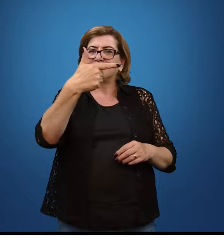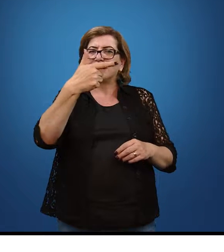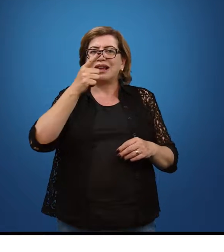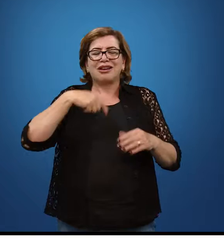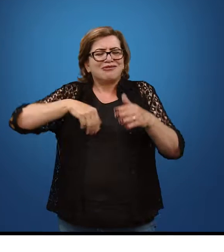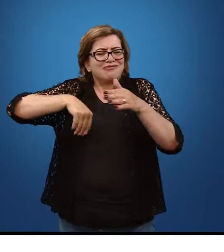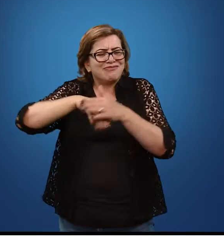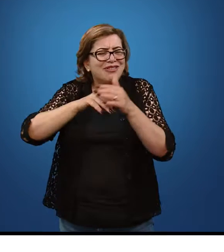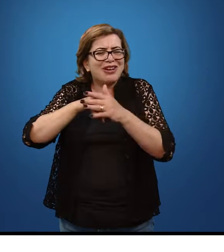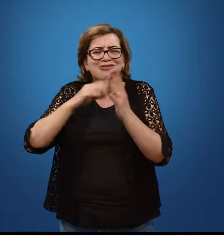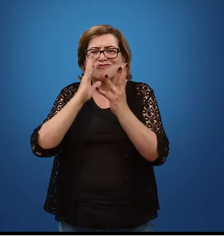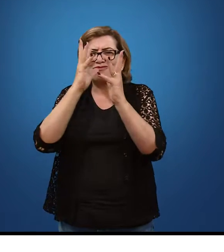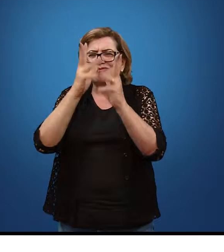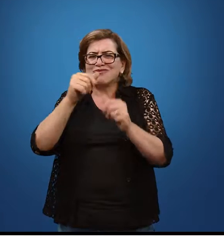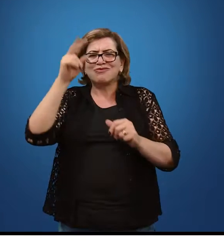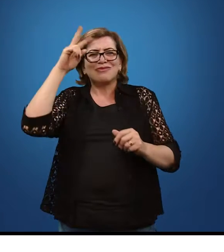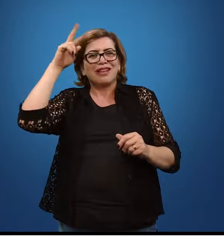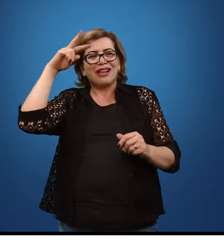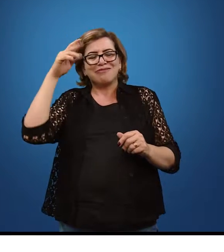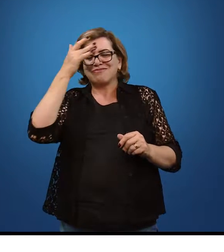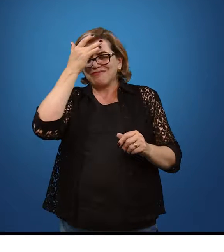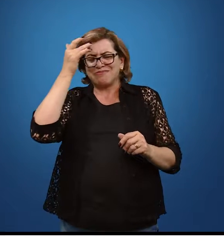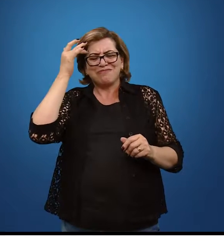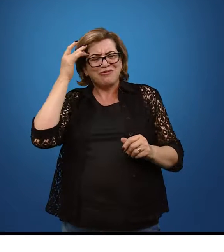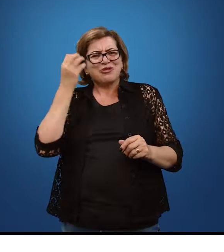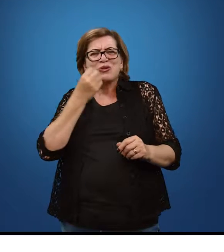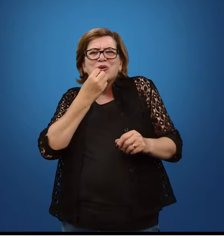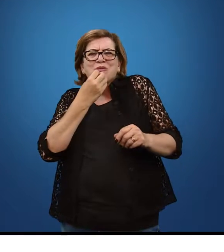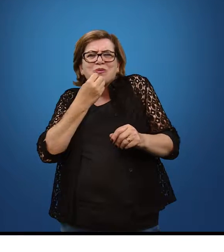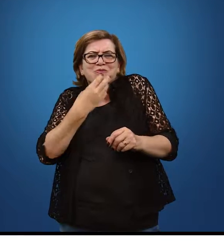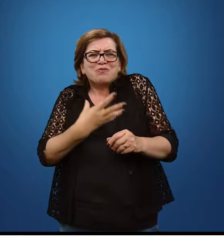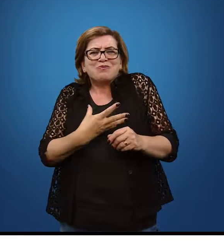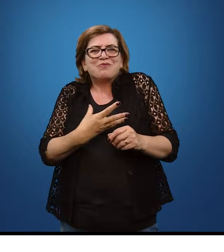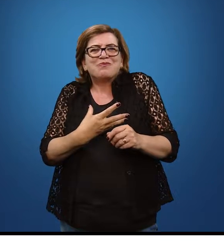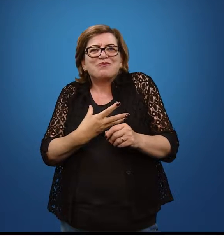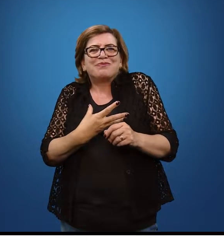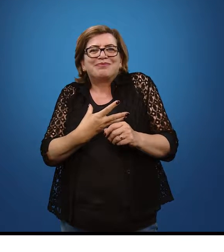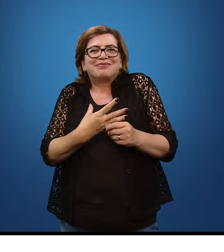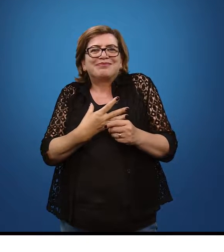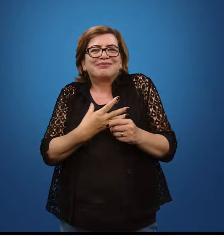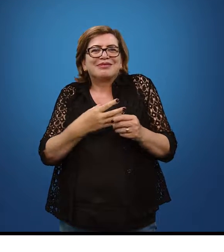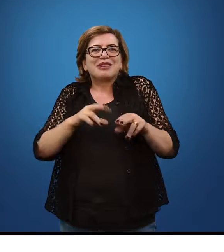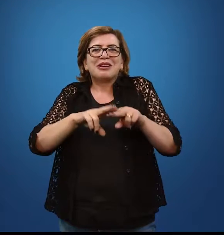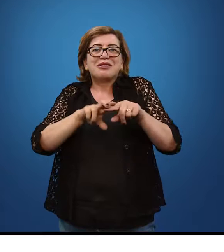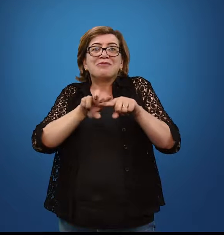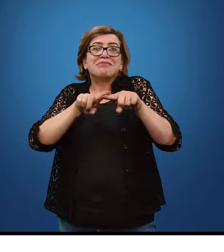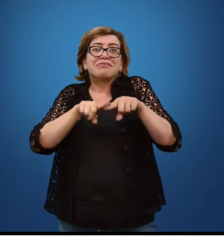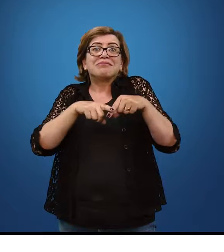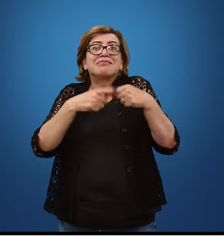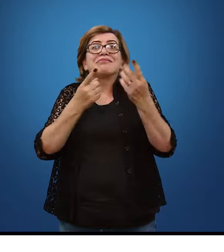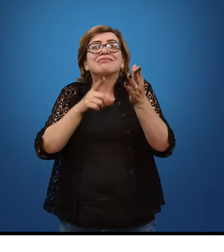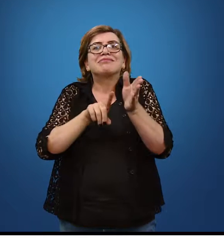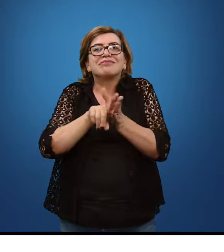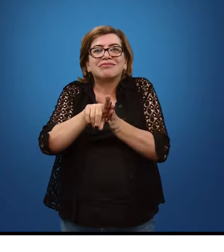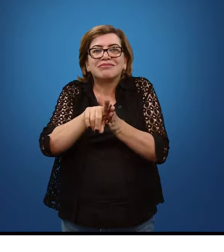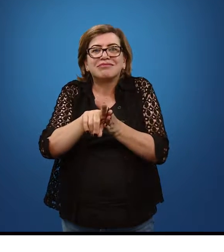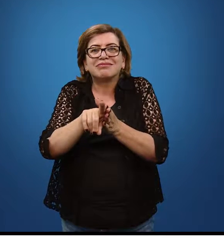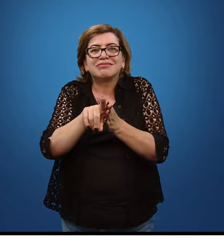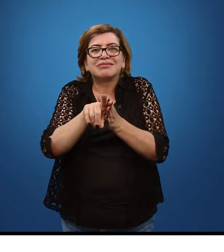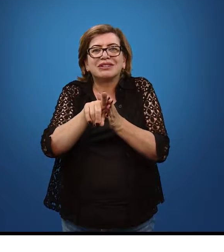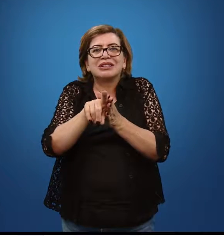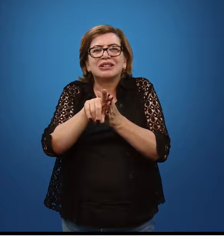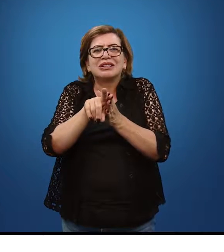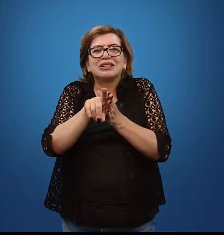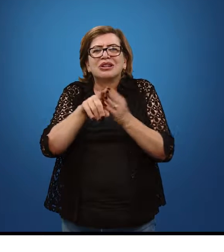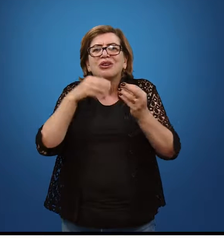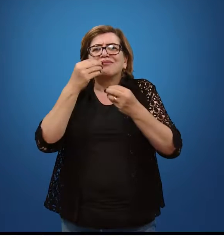futebol inesquecível, com craques, com pessoas fantásticas. Porém, eu pergunto a vocês, qual